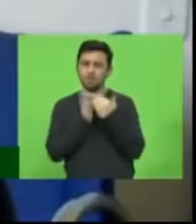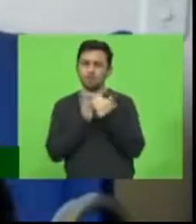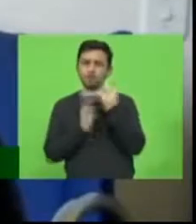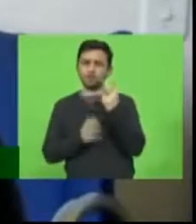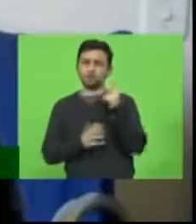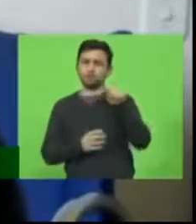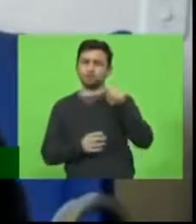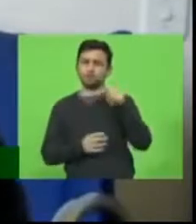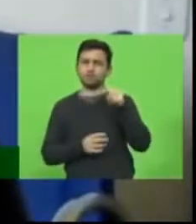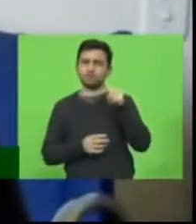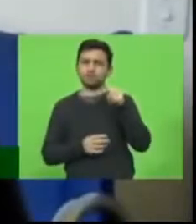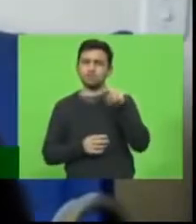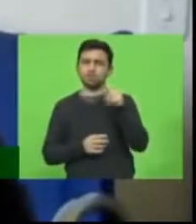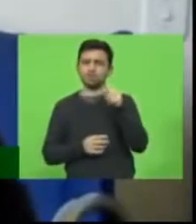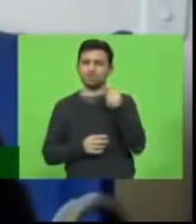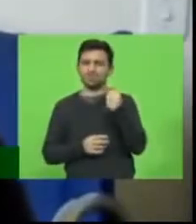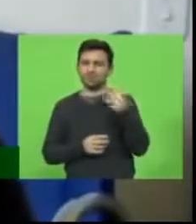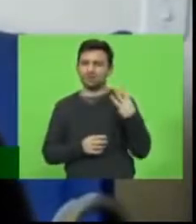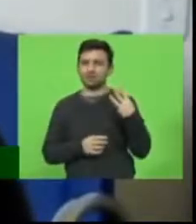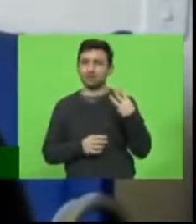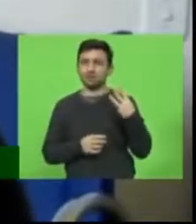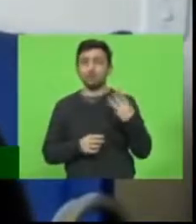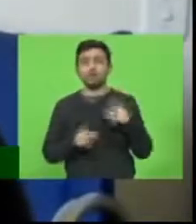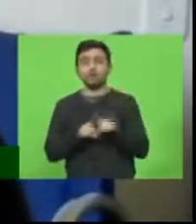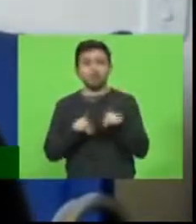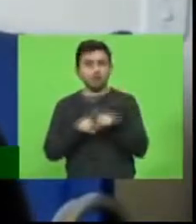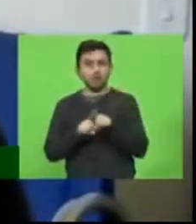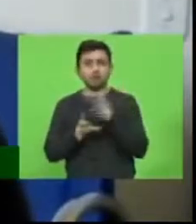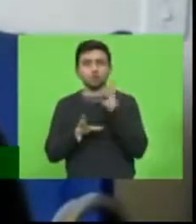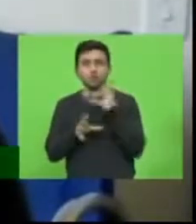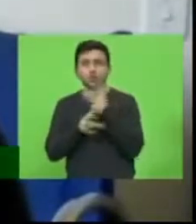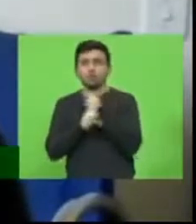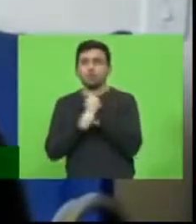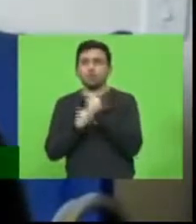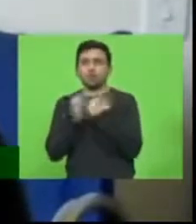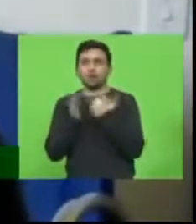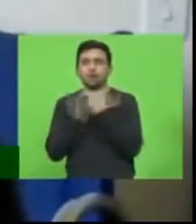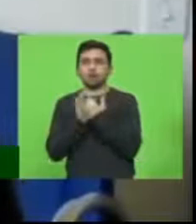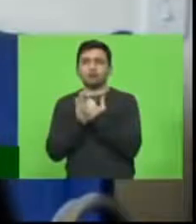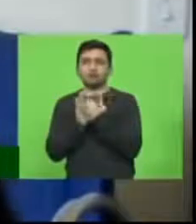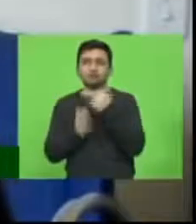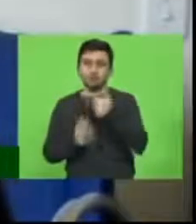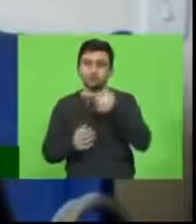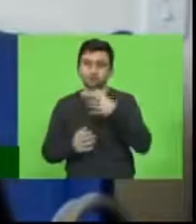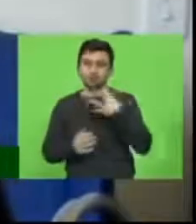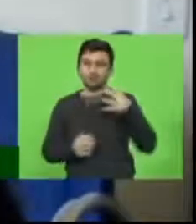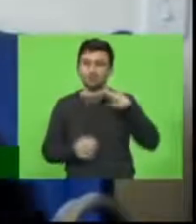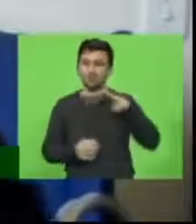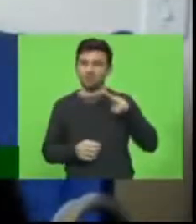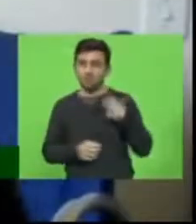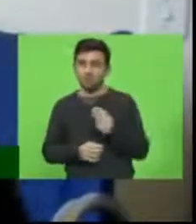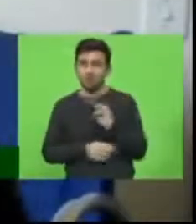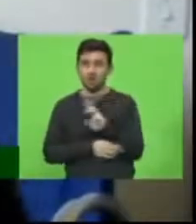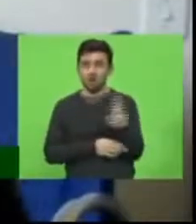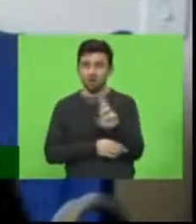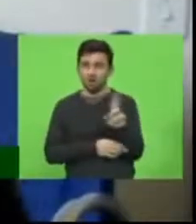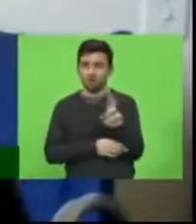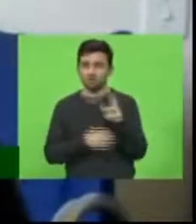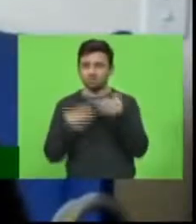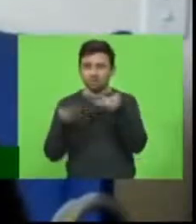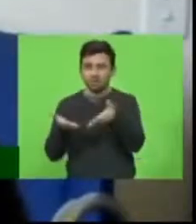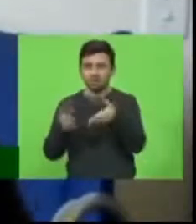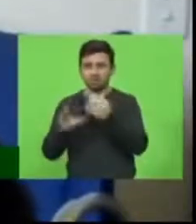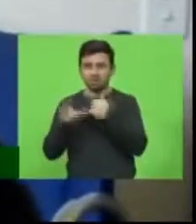2,13%, e um lucro no primeiro trimestre da Celesc de 144 milhões de